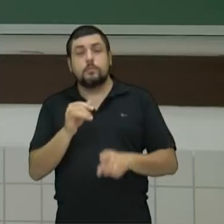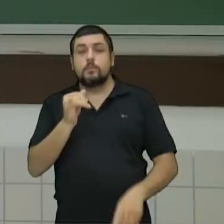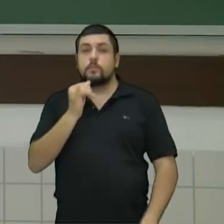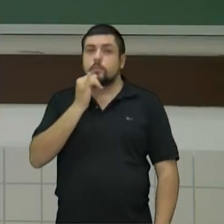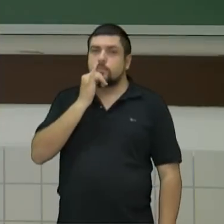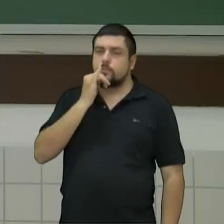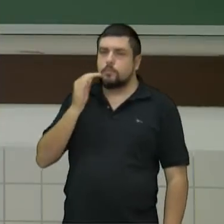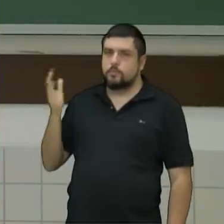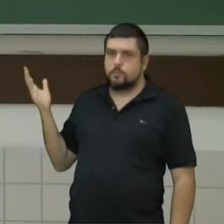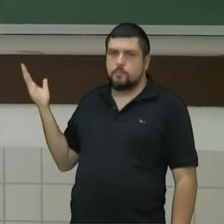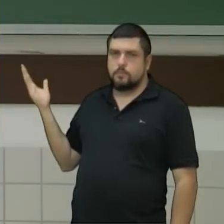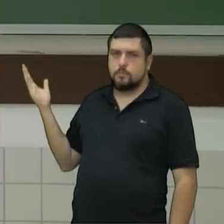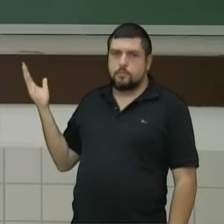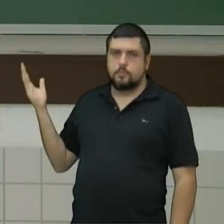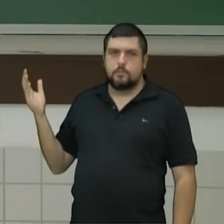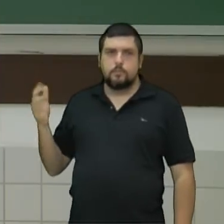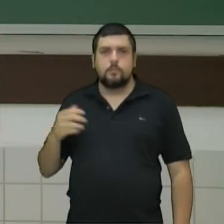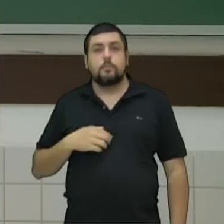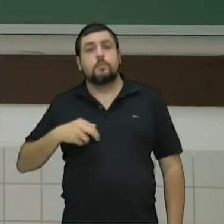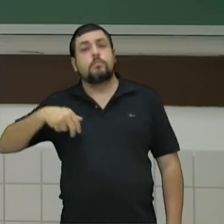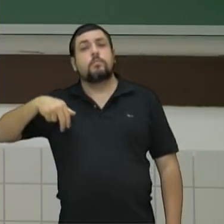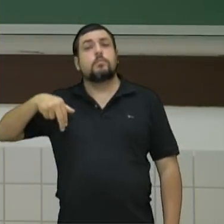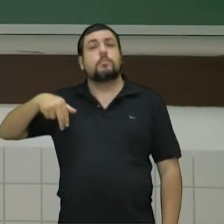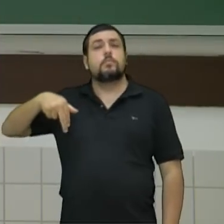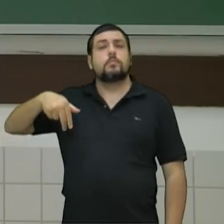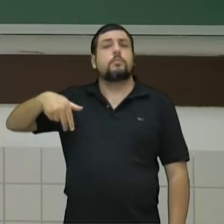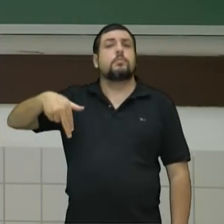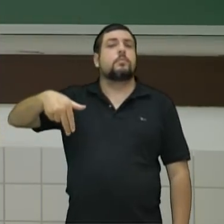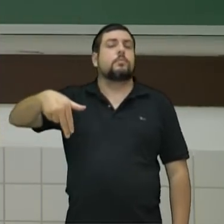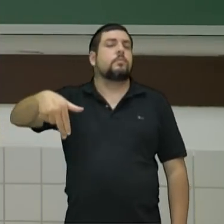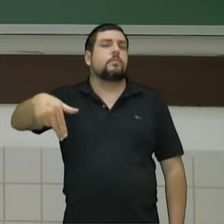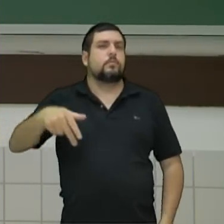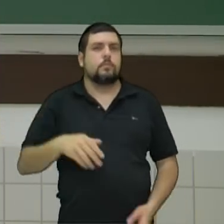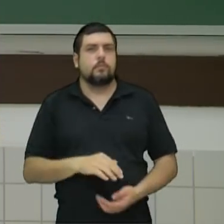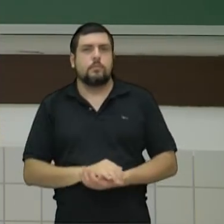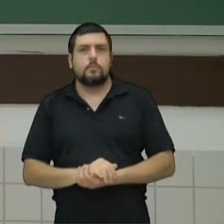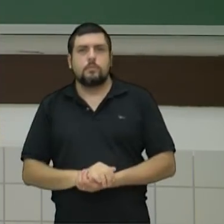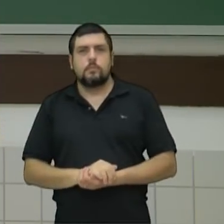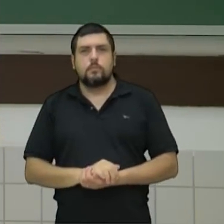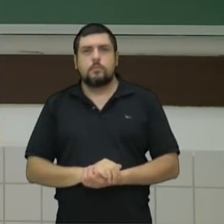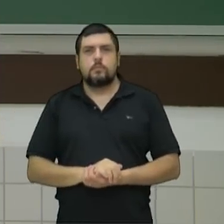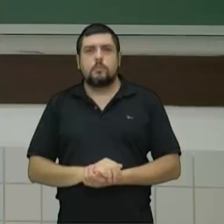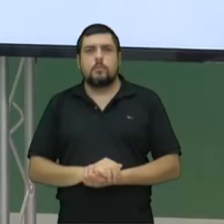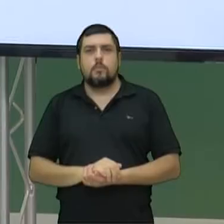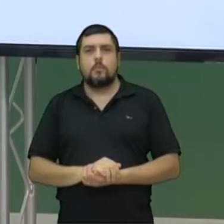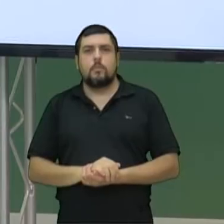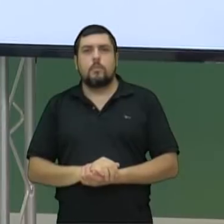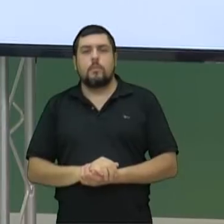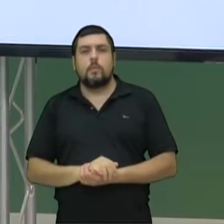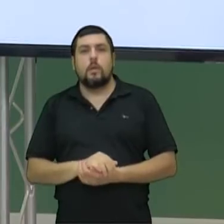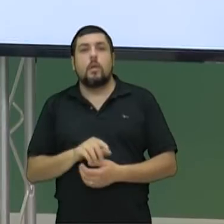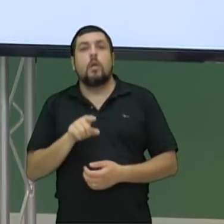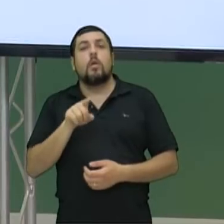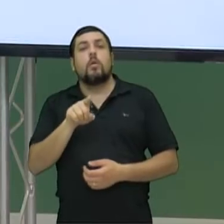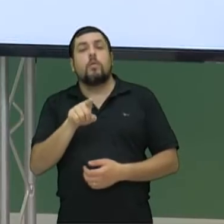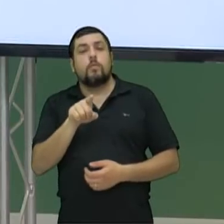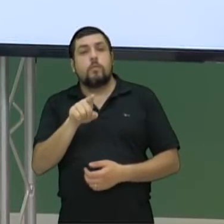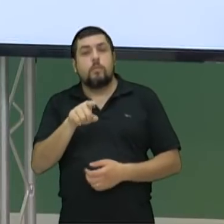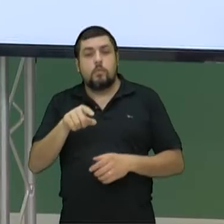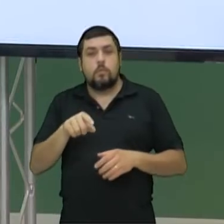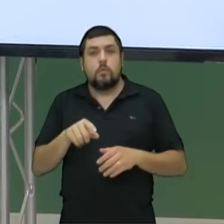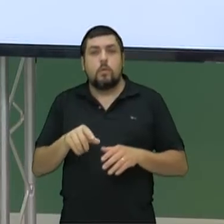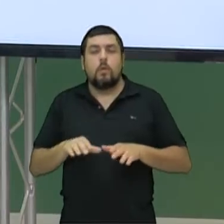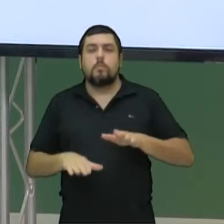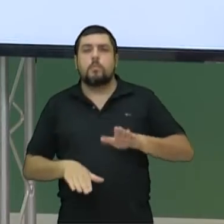exemplo, caminhar, né? Um bom exemplo é a questão do caminhar. Você consegue caminhar graças à terceira lei de